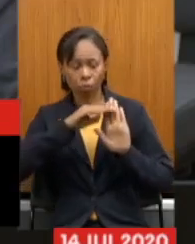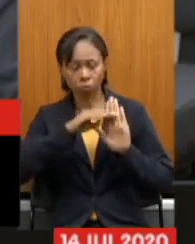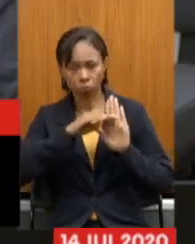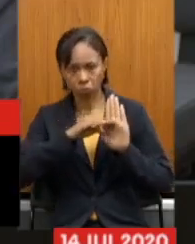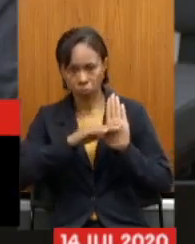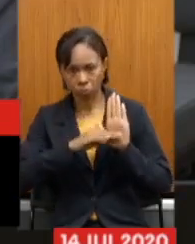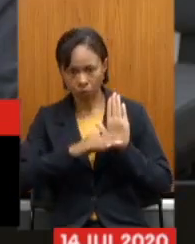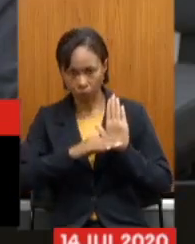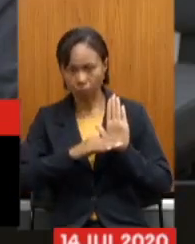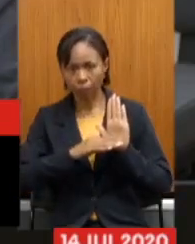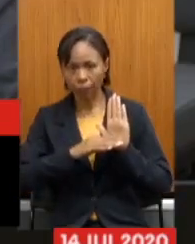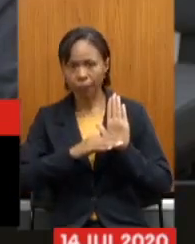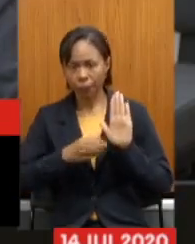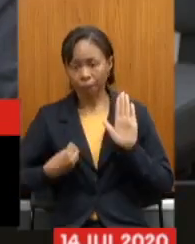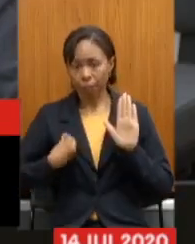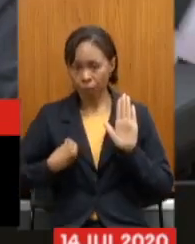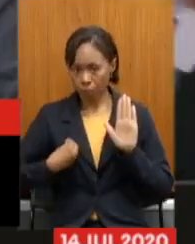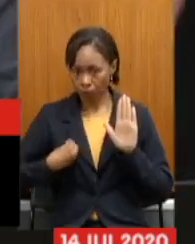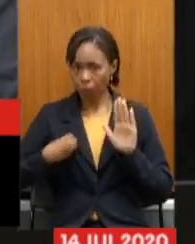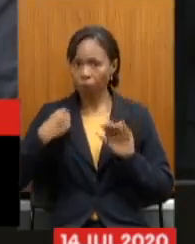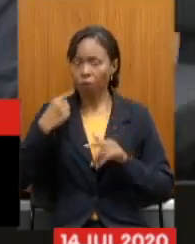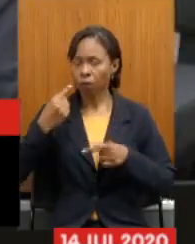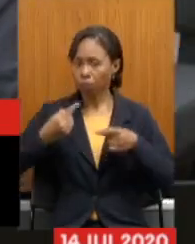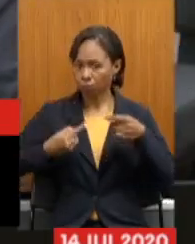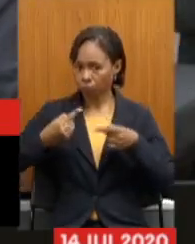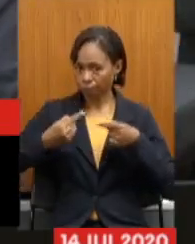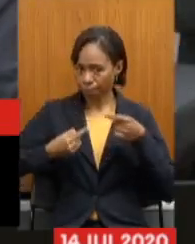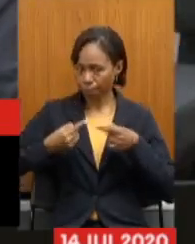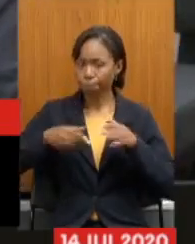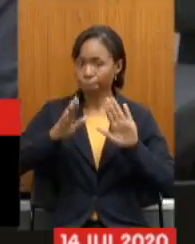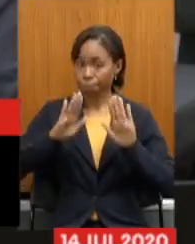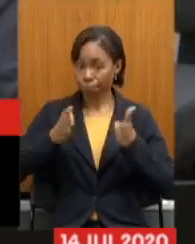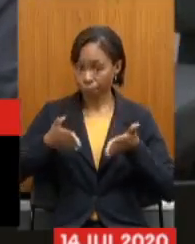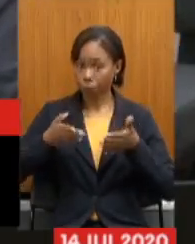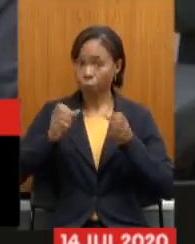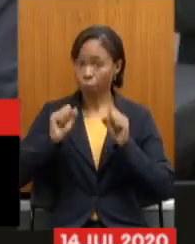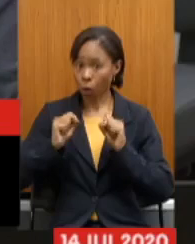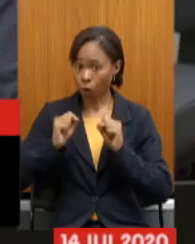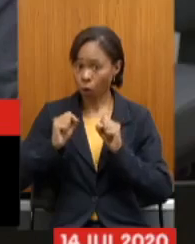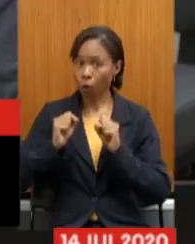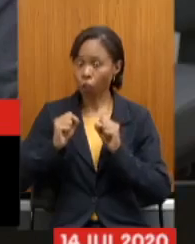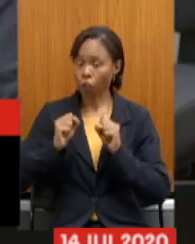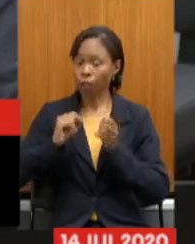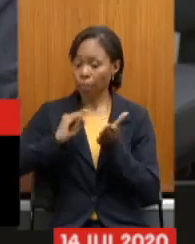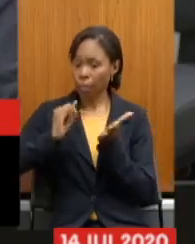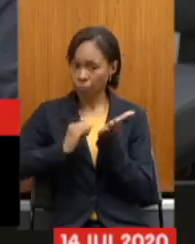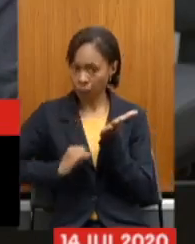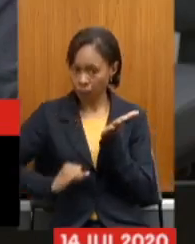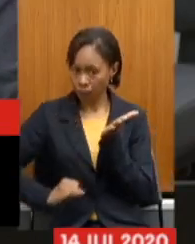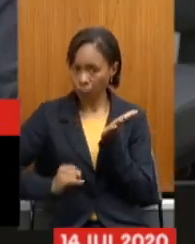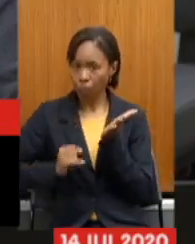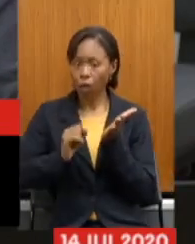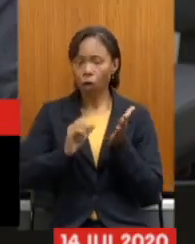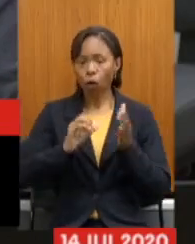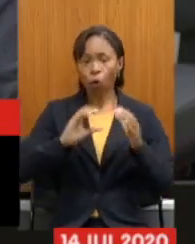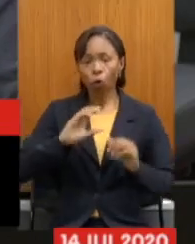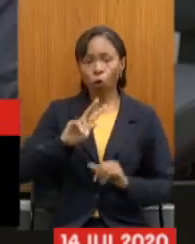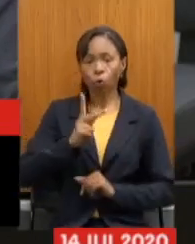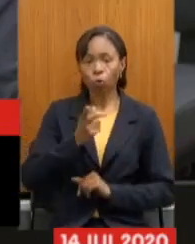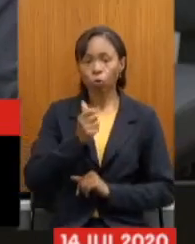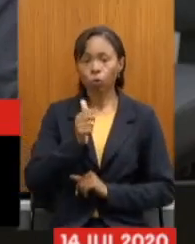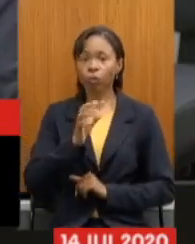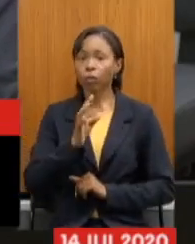o debate. Para isso, já podem encaminhar suas respectivas inscrições pelo chat online